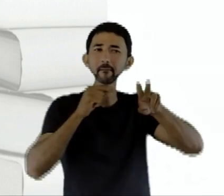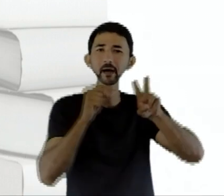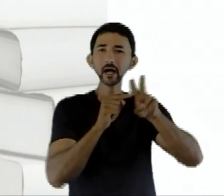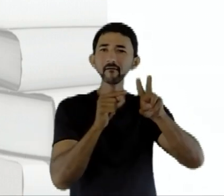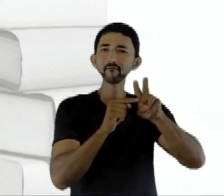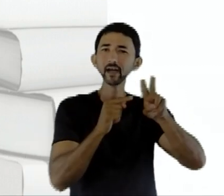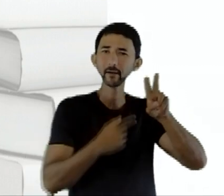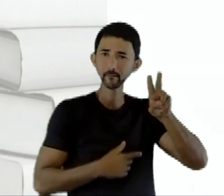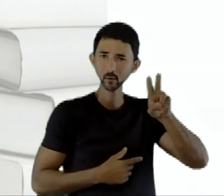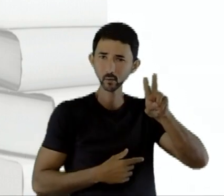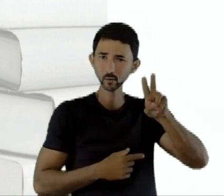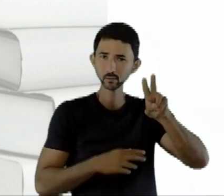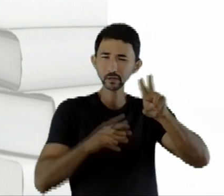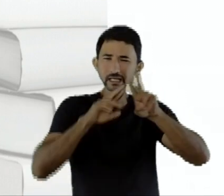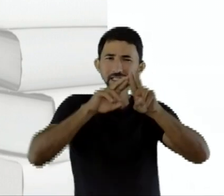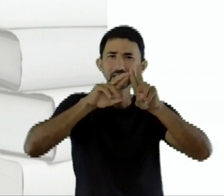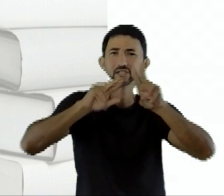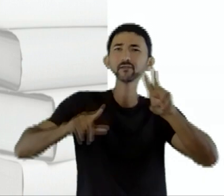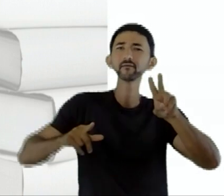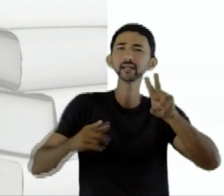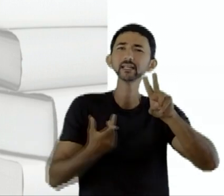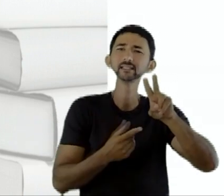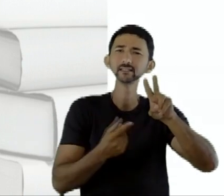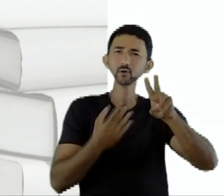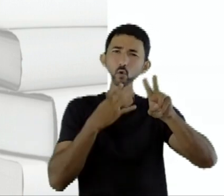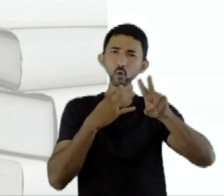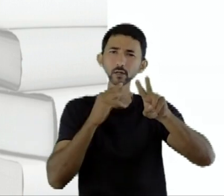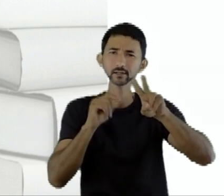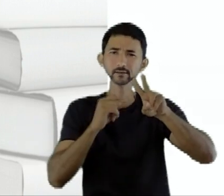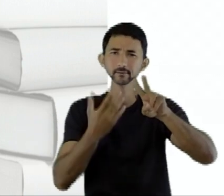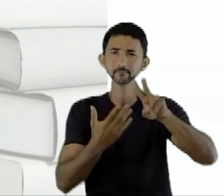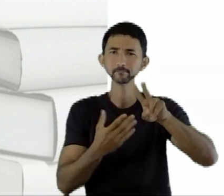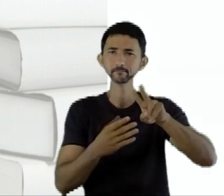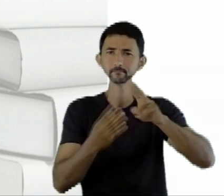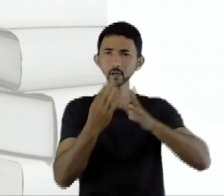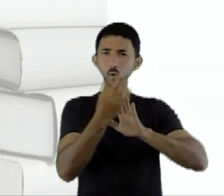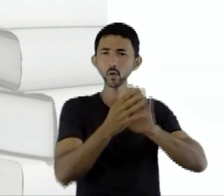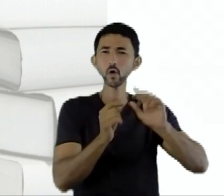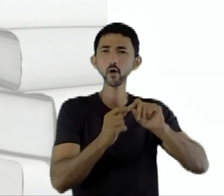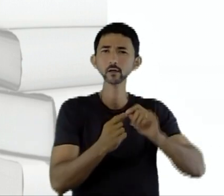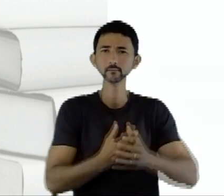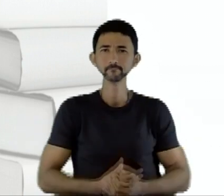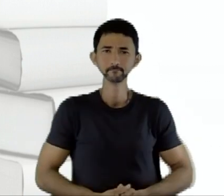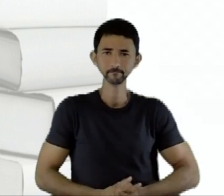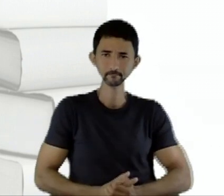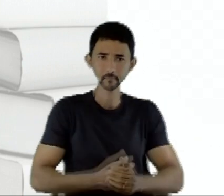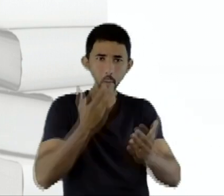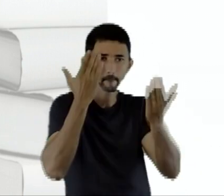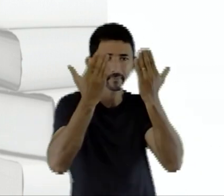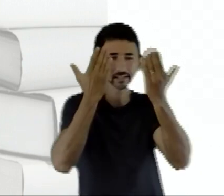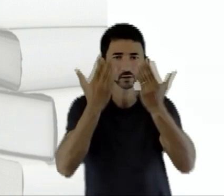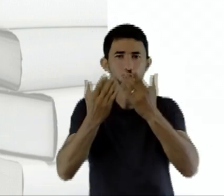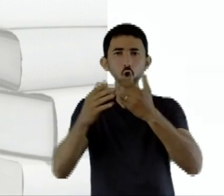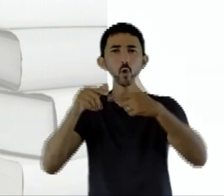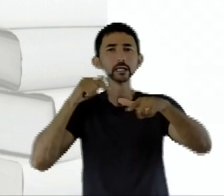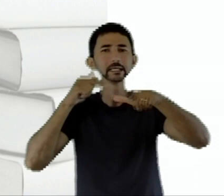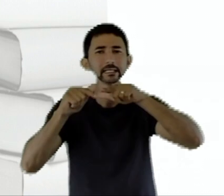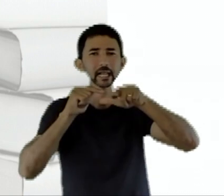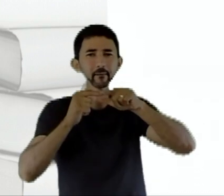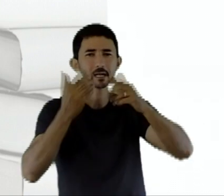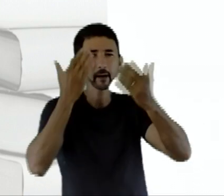de uma maneira bem diferente daquela que a gente conhece. O texto diz assim, ó, se um psicólogo trabalhar